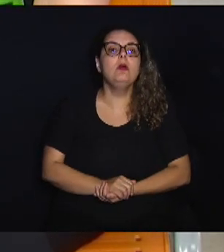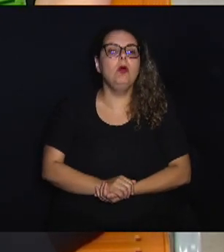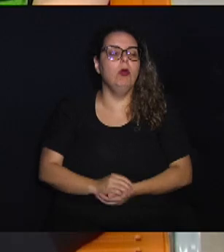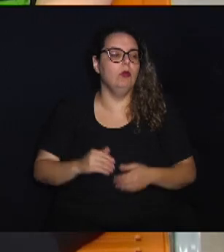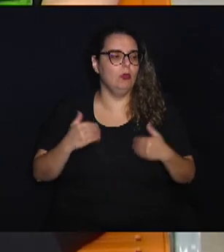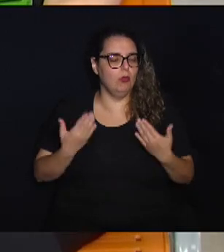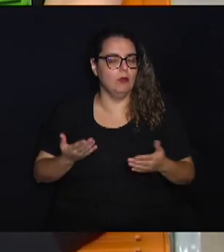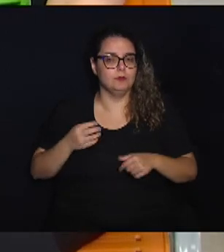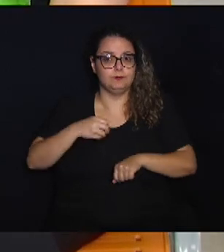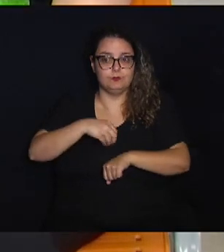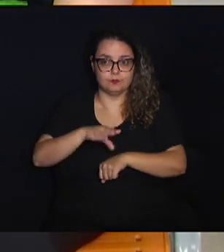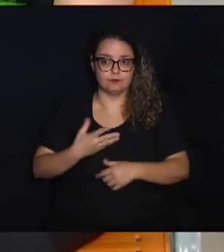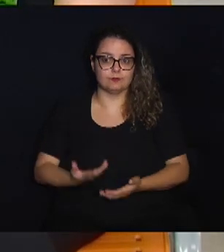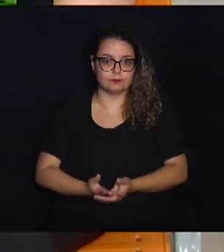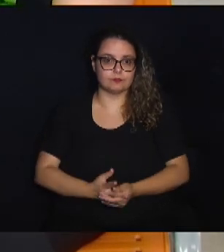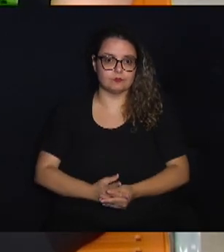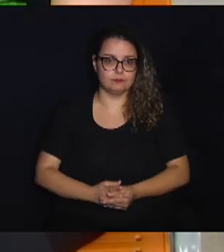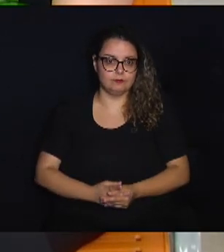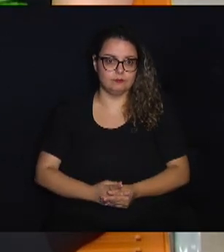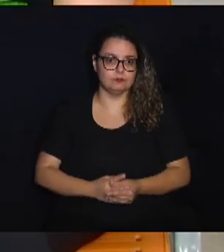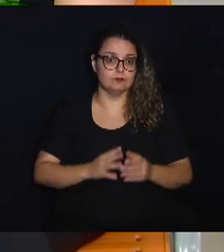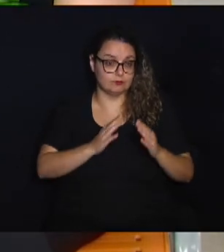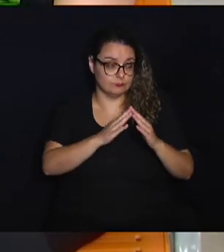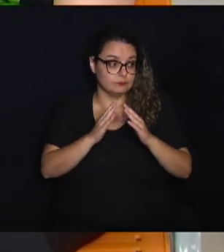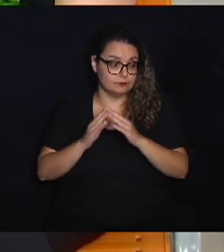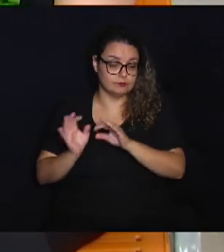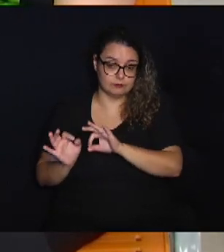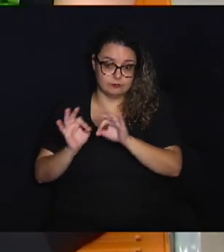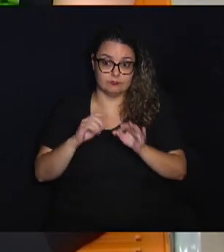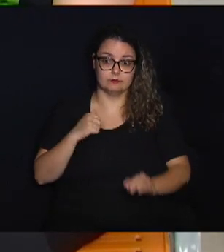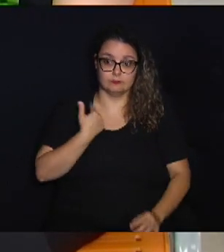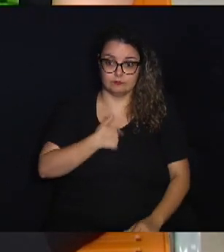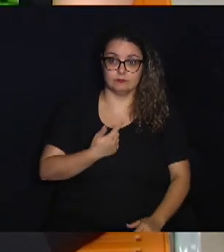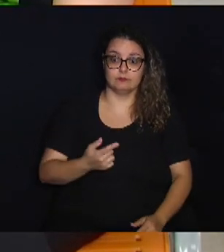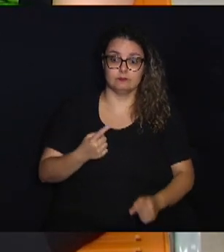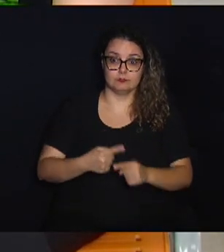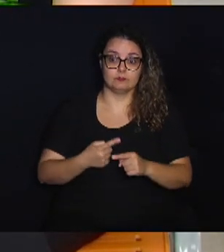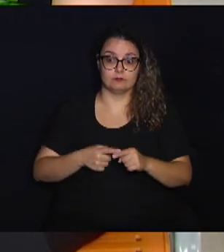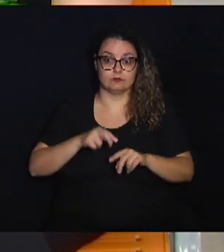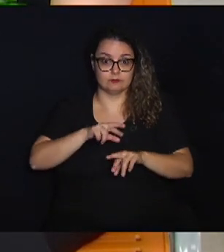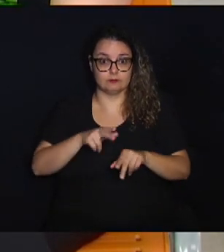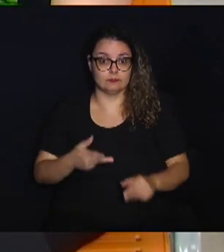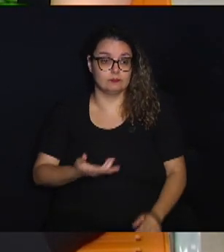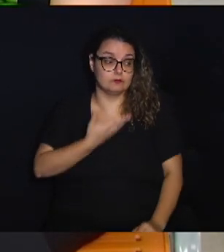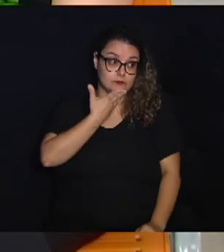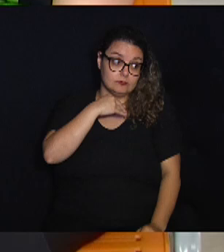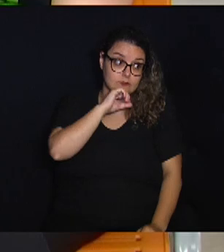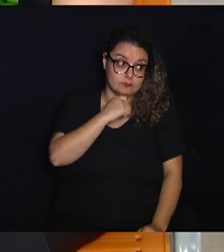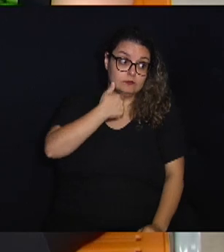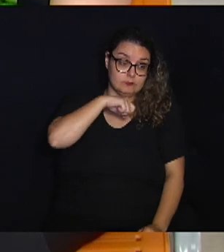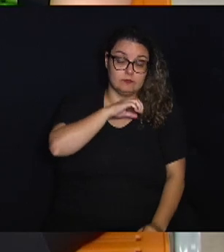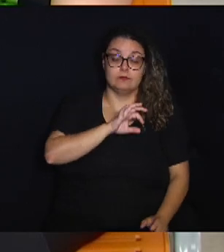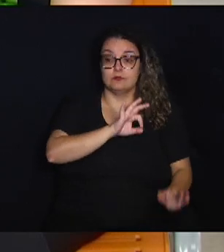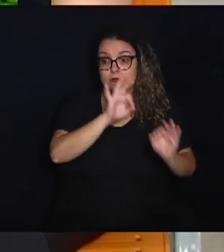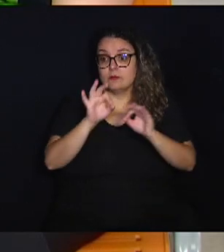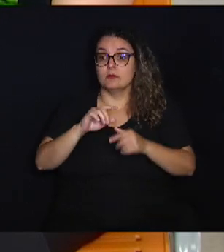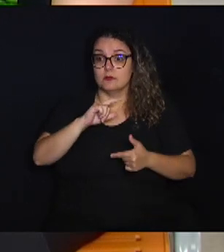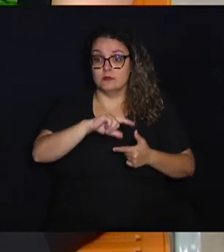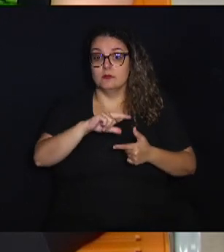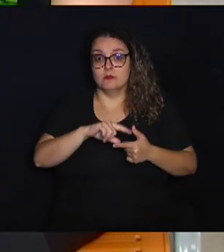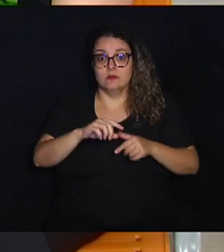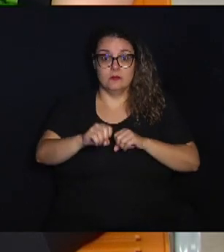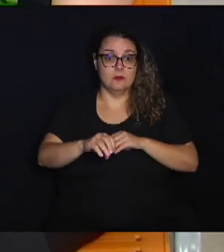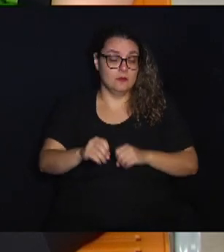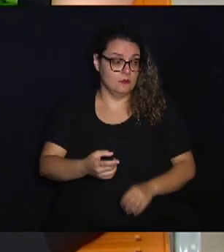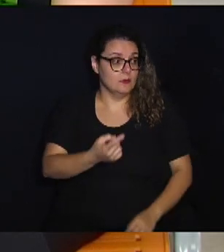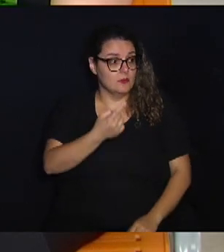para o pessoal que está em casa acompanhando a gente? Porque tem muitos pais que assistem ao quadro De Olho na Educação e tudo